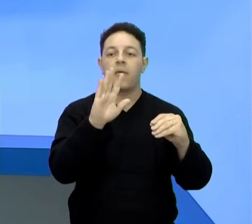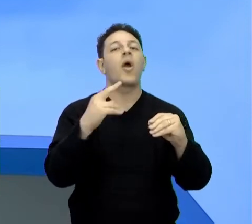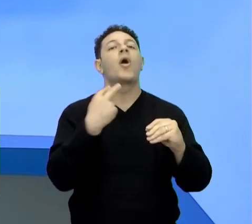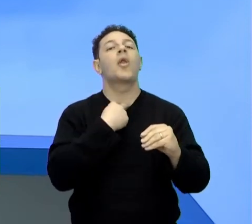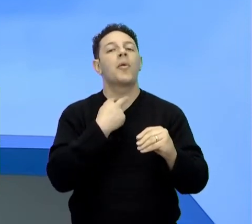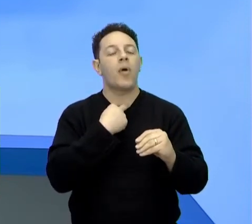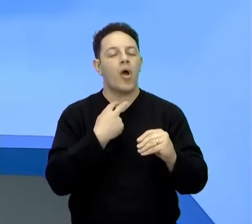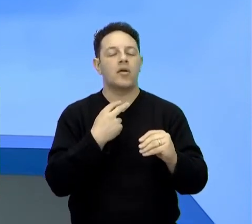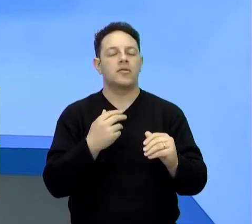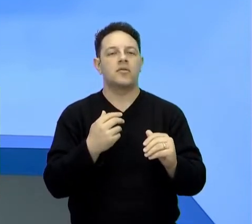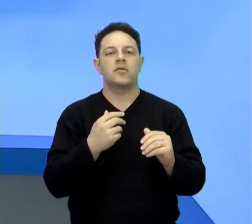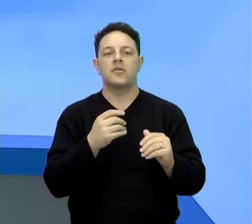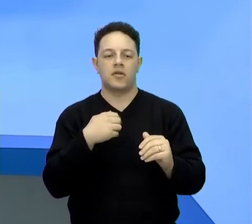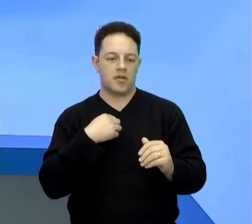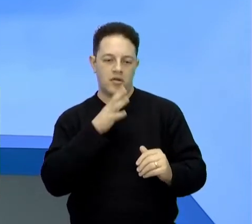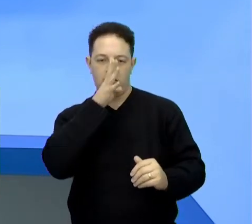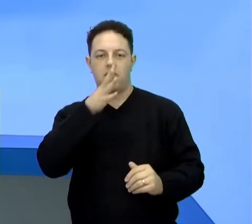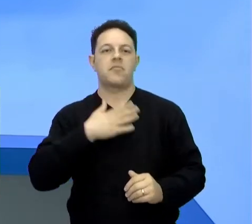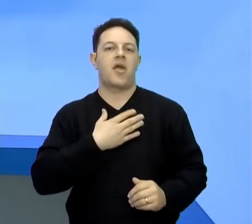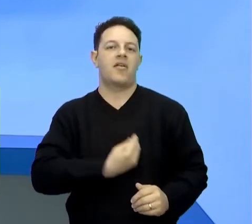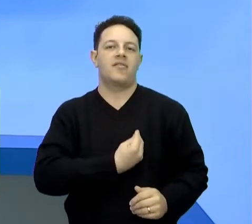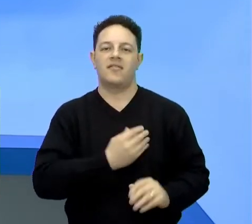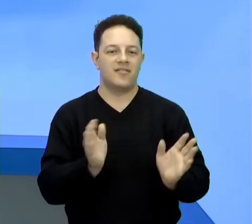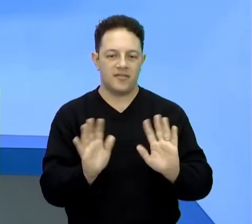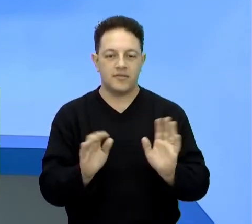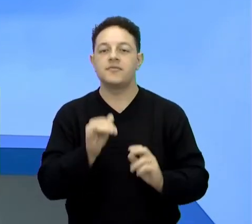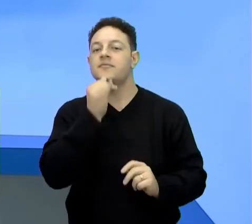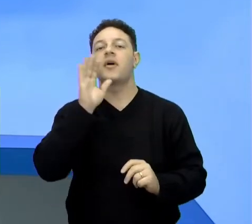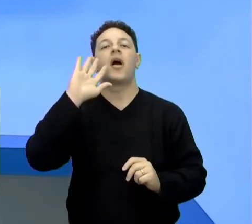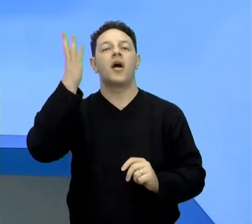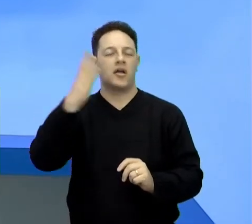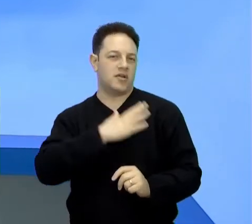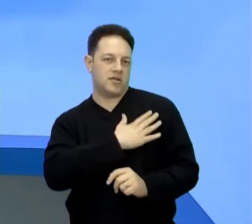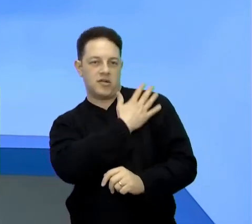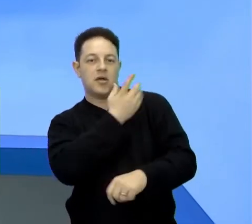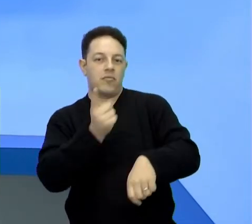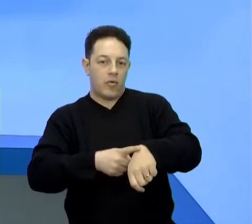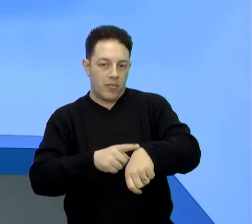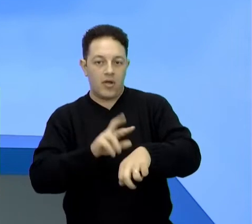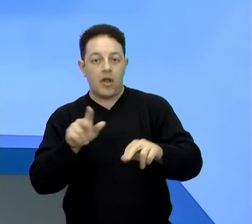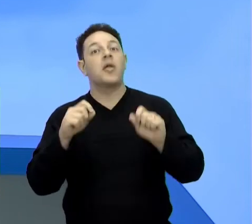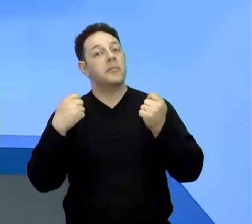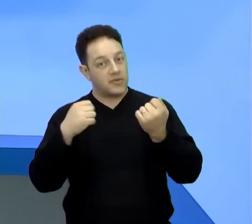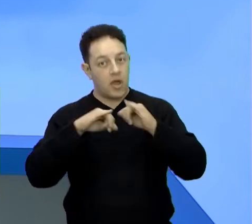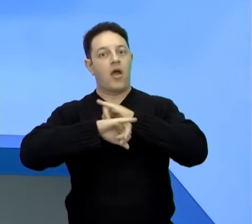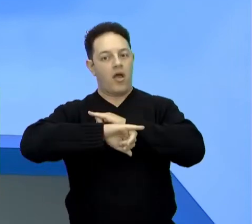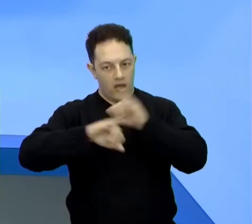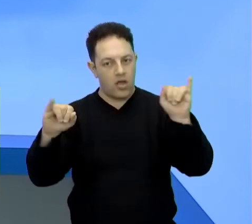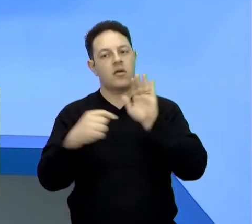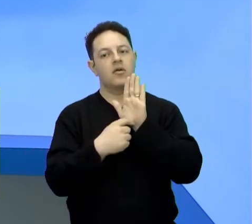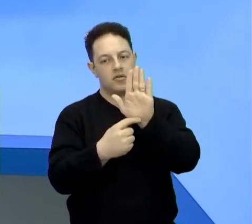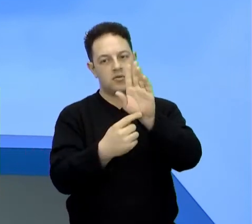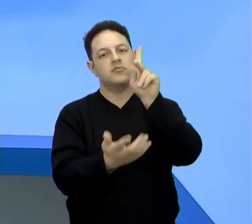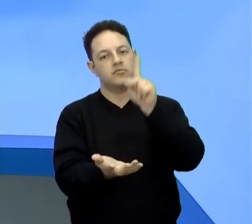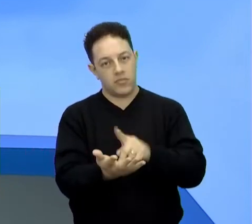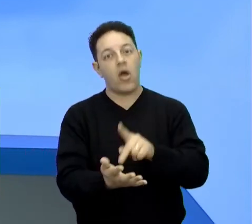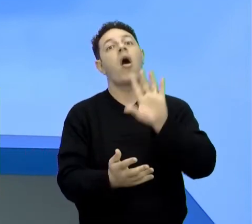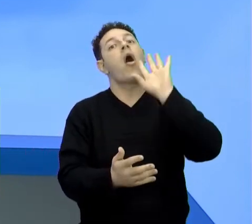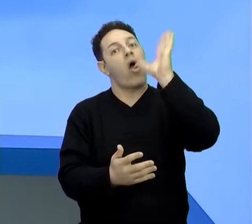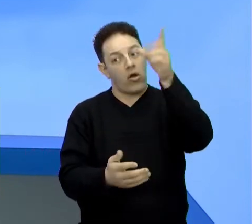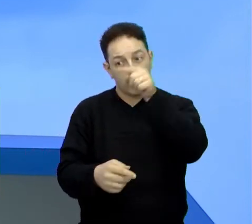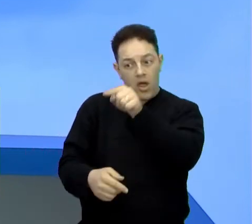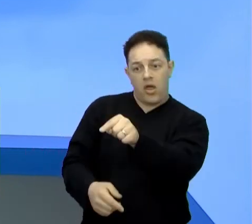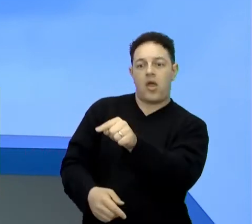formas de jornalismo. Por exemplo, se acontece uma ação preconceituosa em certo momento, aquilo tem que ser noticiado e, olha, houve um preconceito